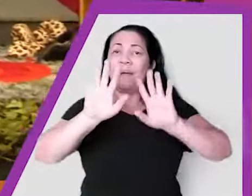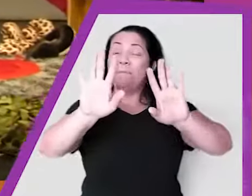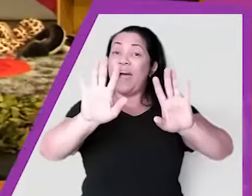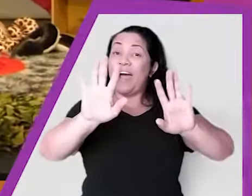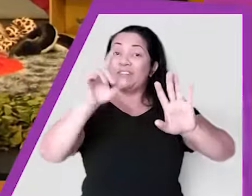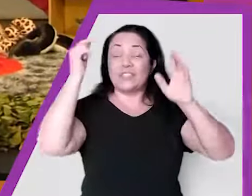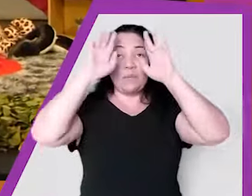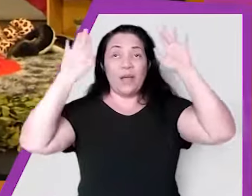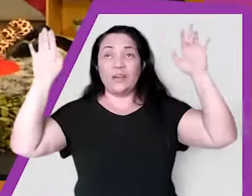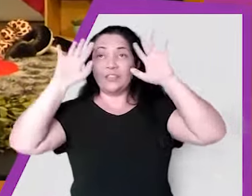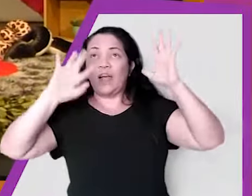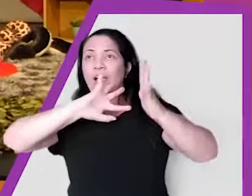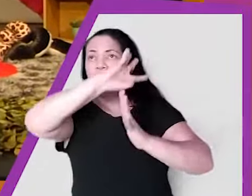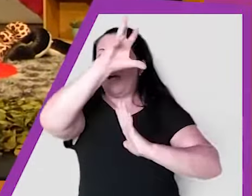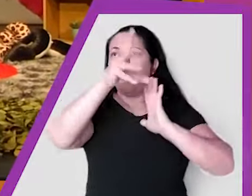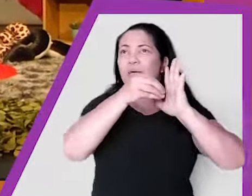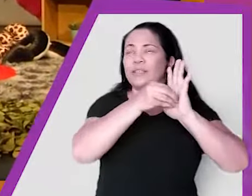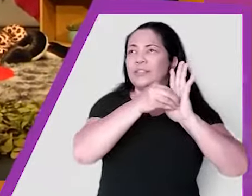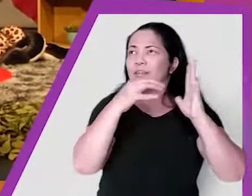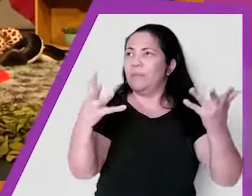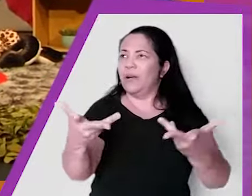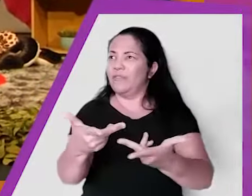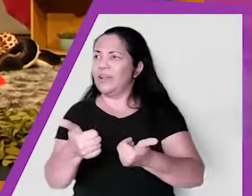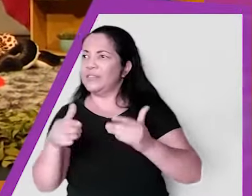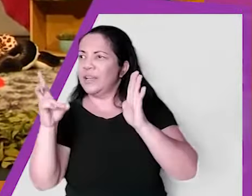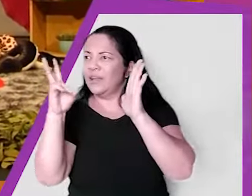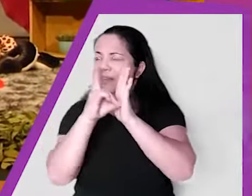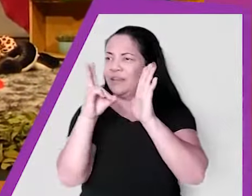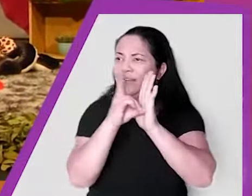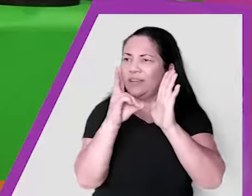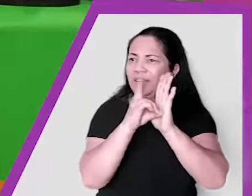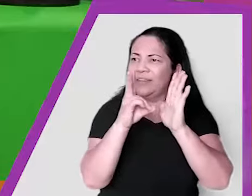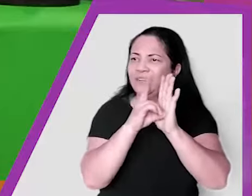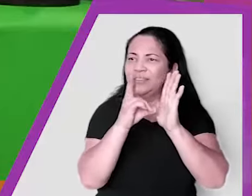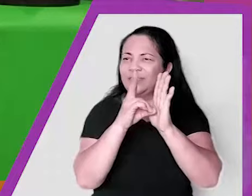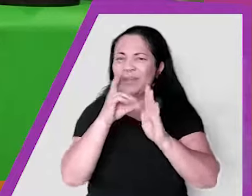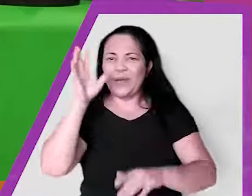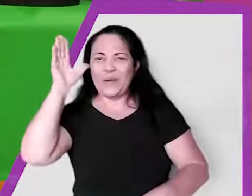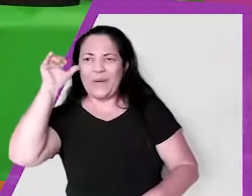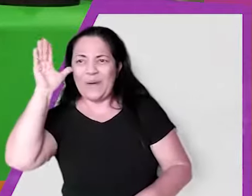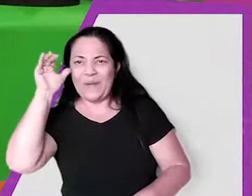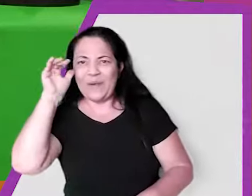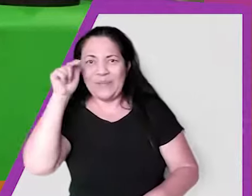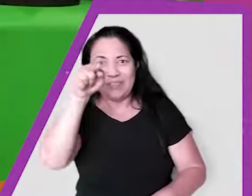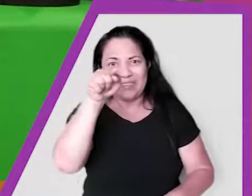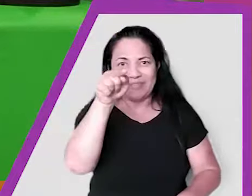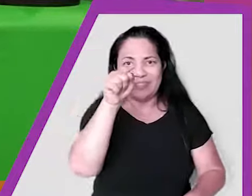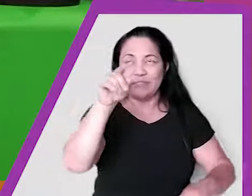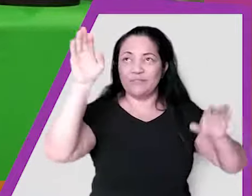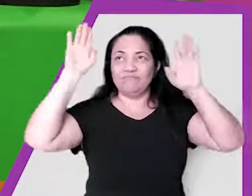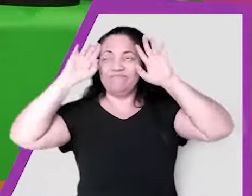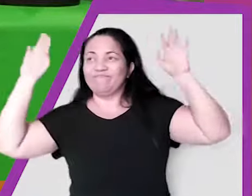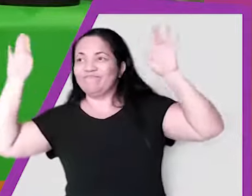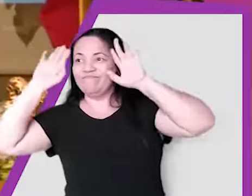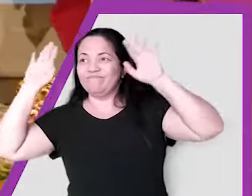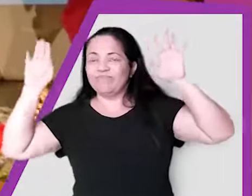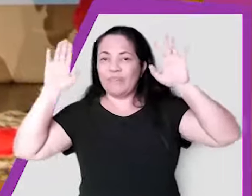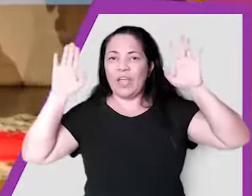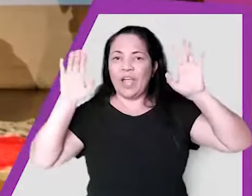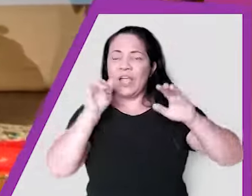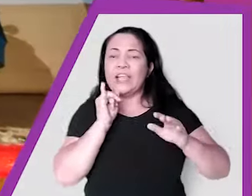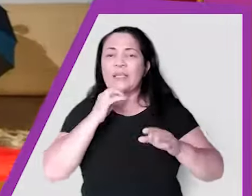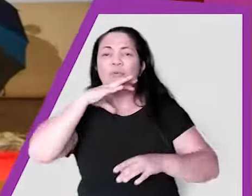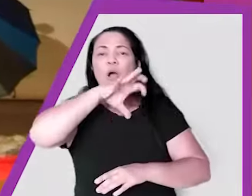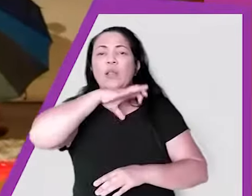lá. E quantos de nós ficamos imaginando histórias fabulosas da Amazônia e os seus mundos? Os índios.